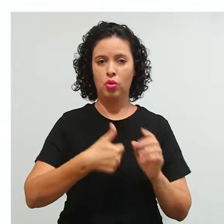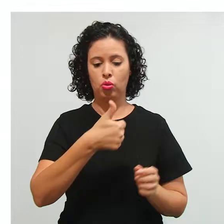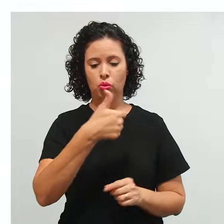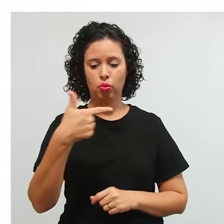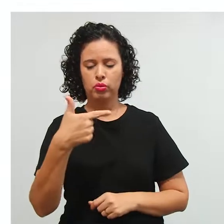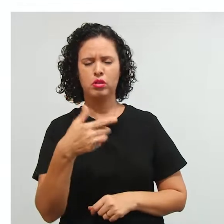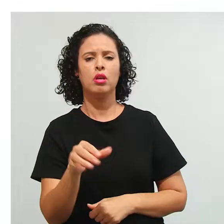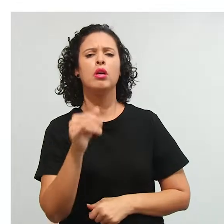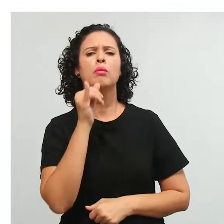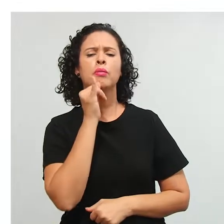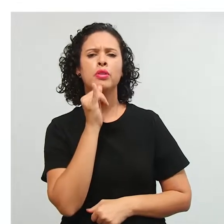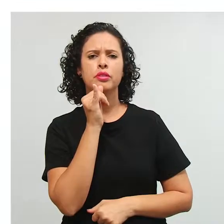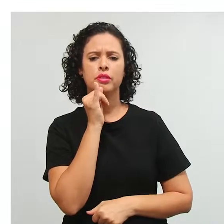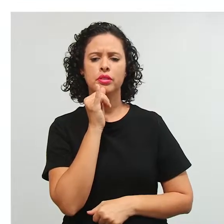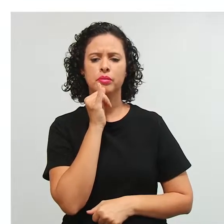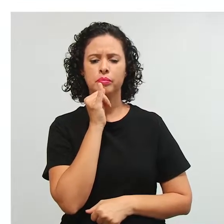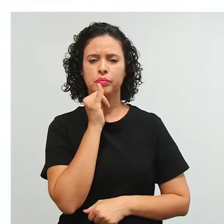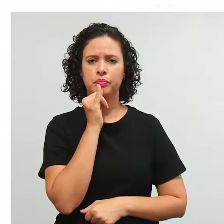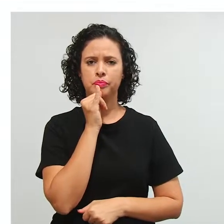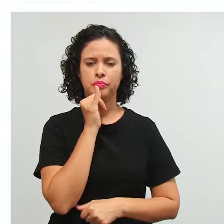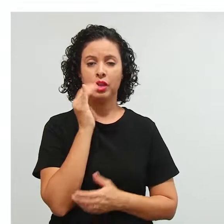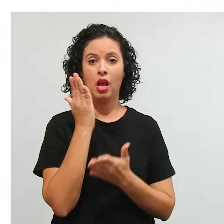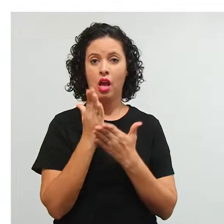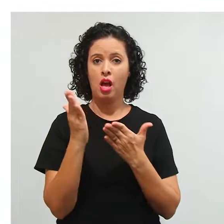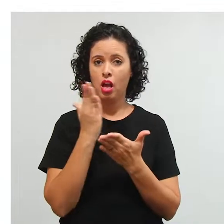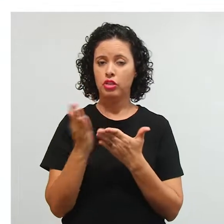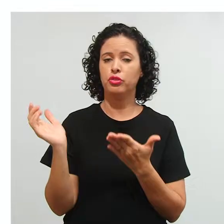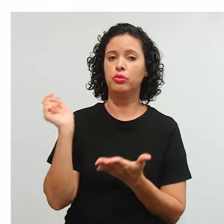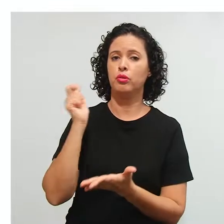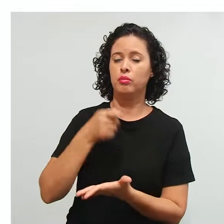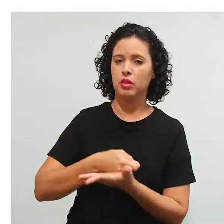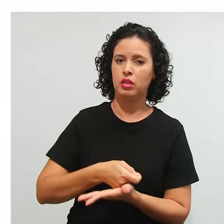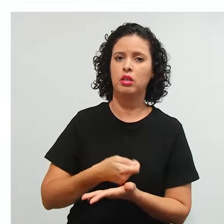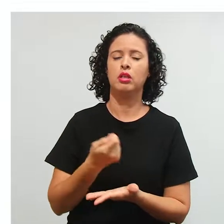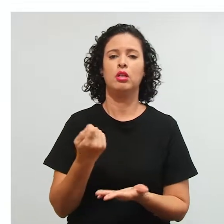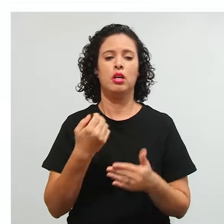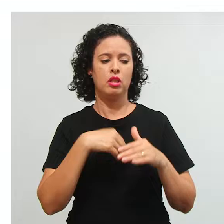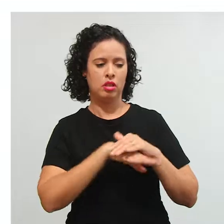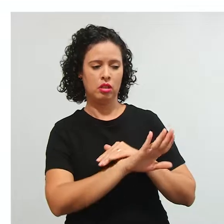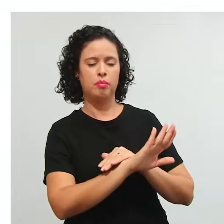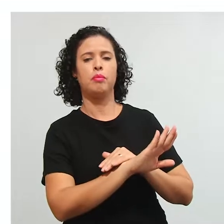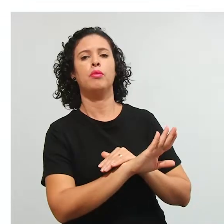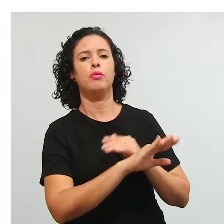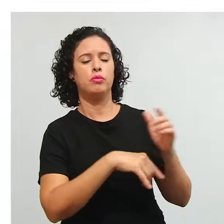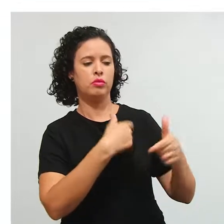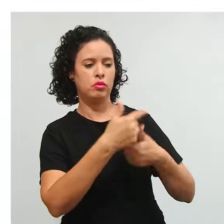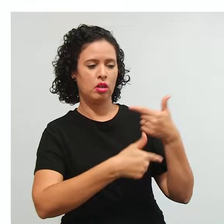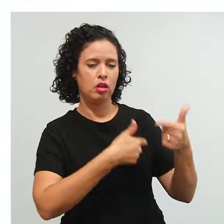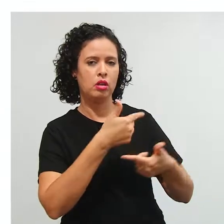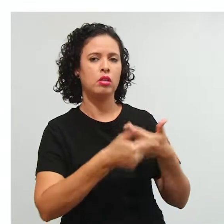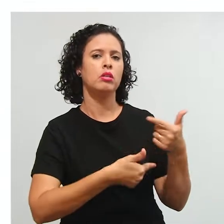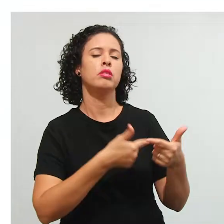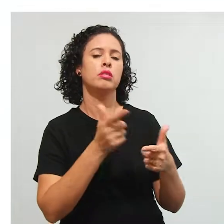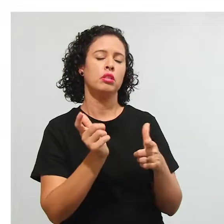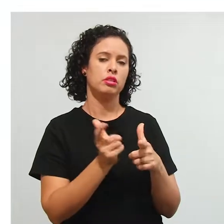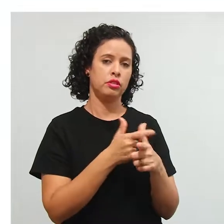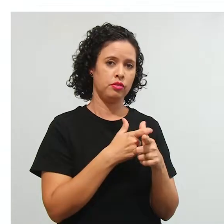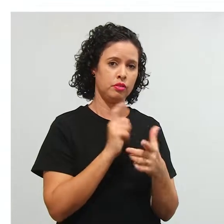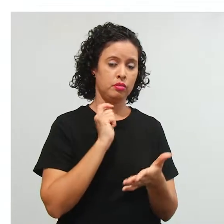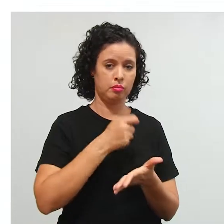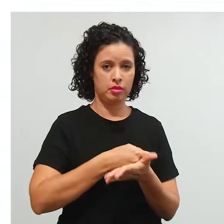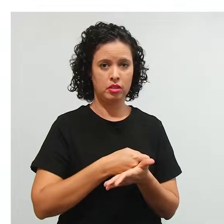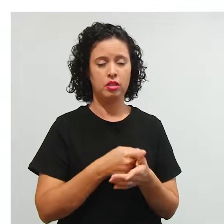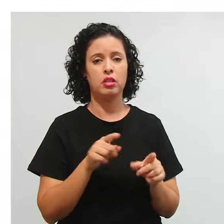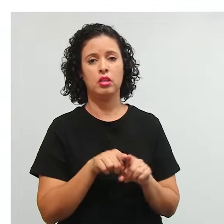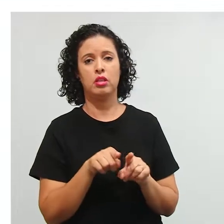de dívida flutuante: restos a pagar, os depósitos, os serviços da dívida a pagar e